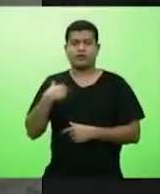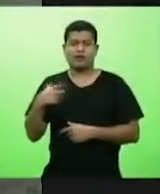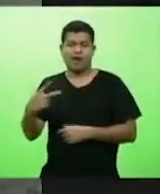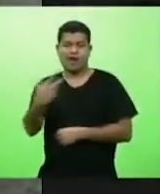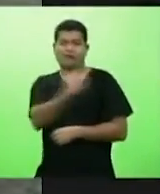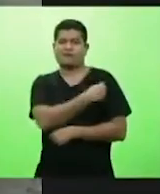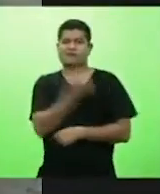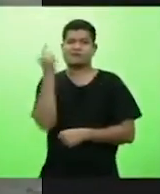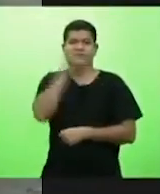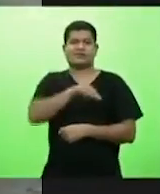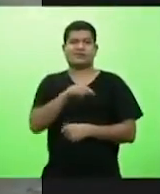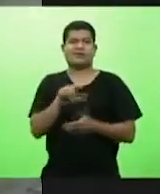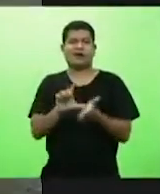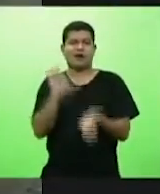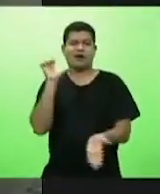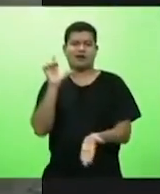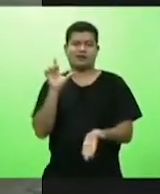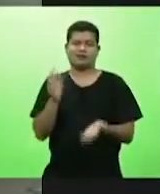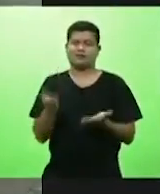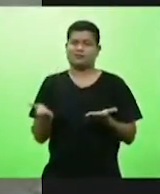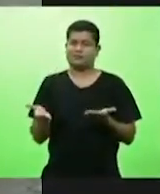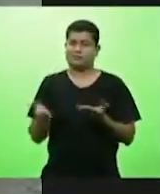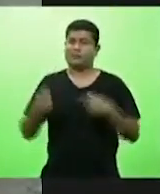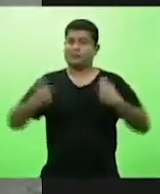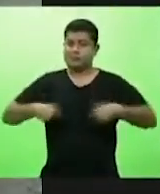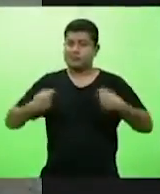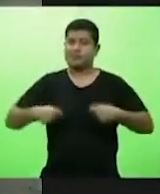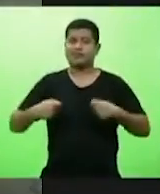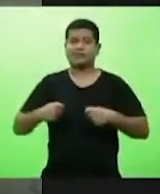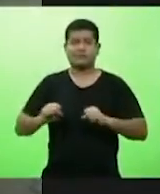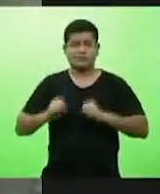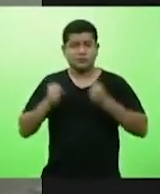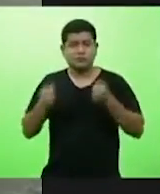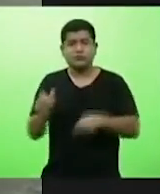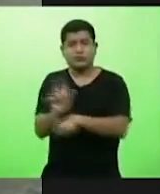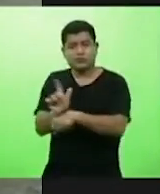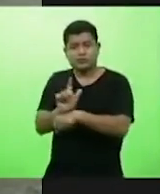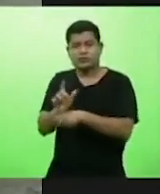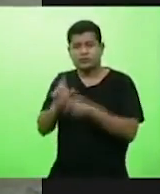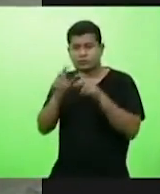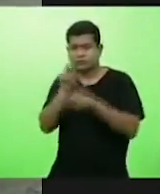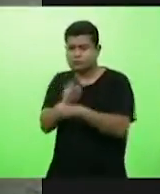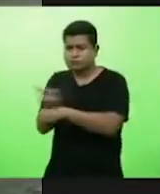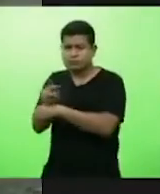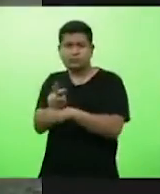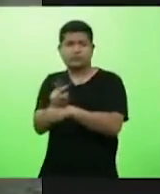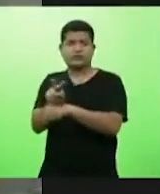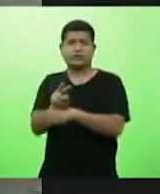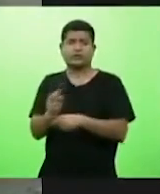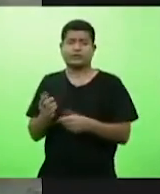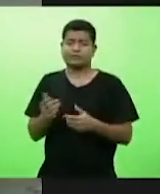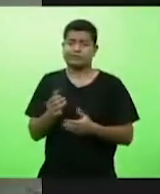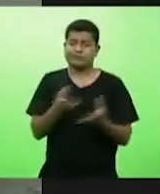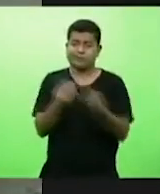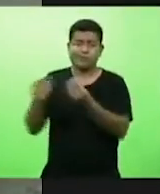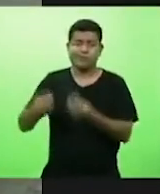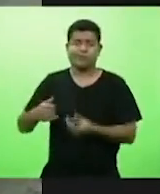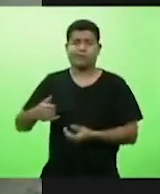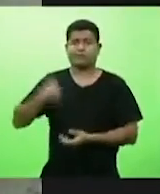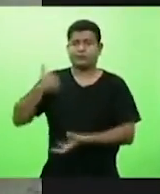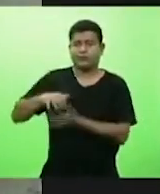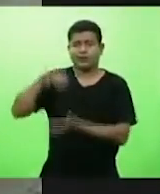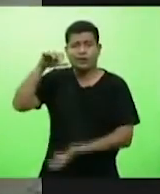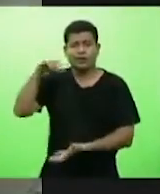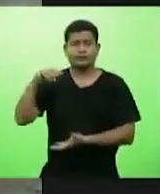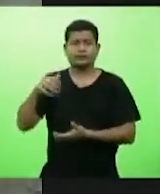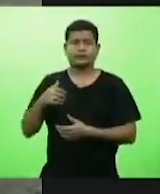nos gestores. Tem milhares de catarinenses que são do grupo de risco, que são idosos de 70, 75,